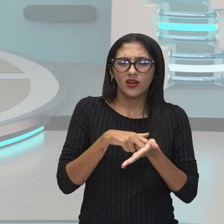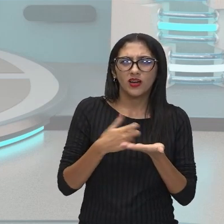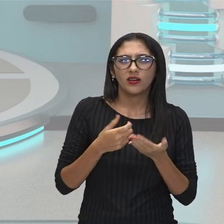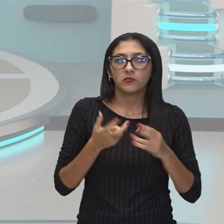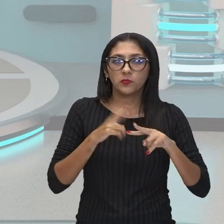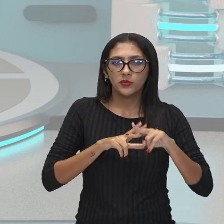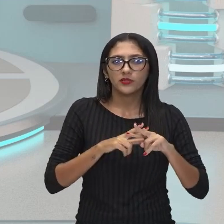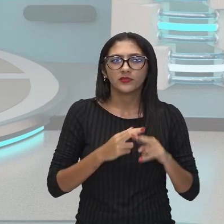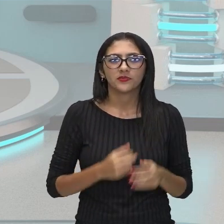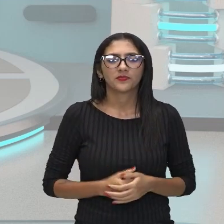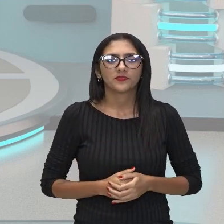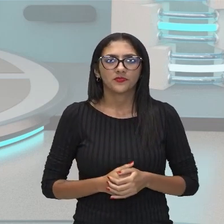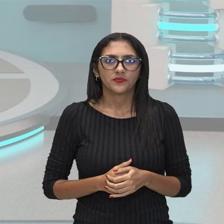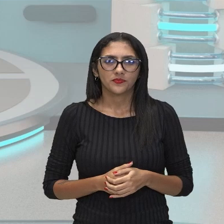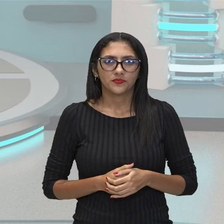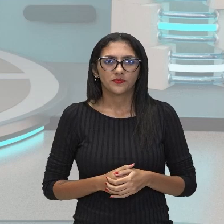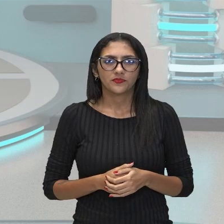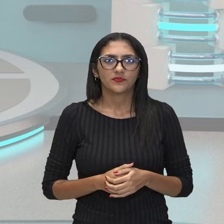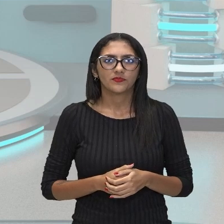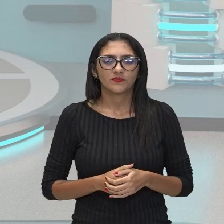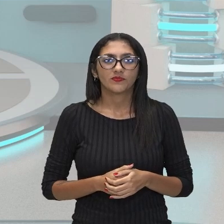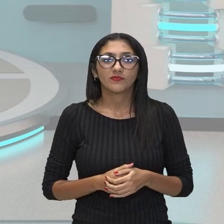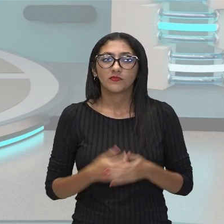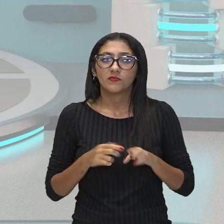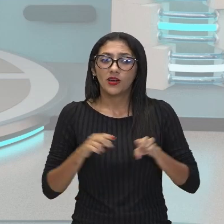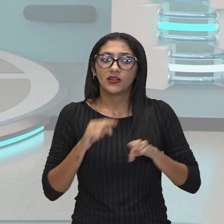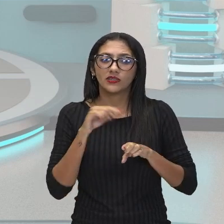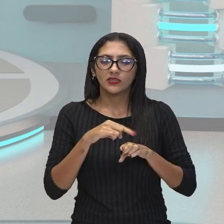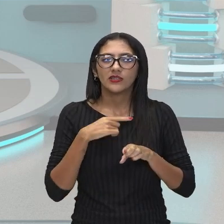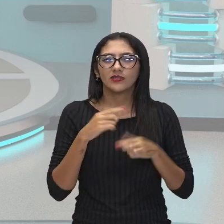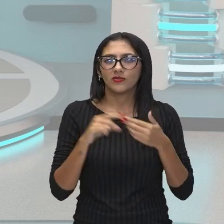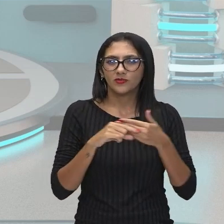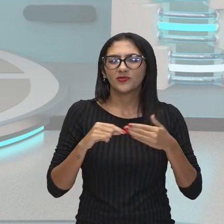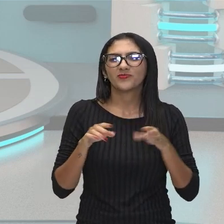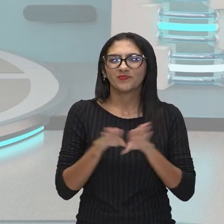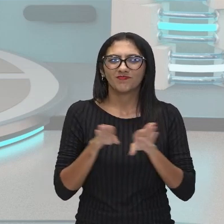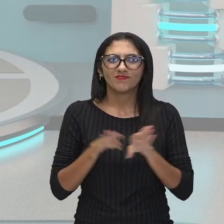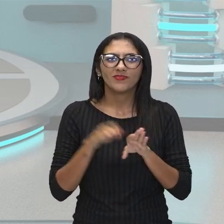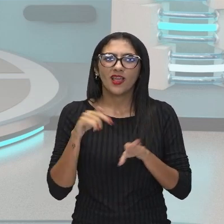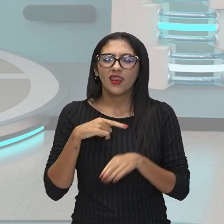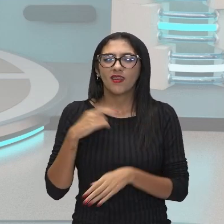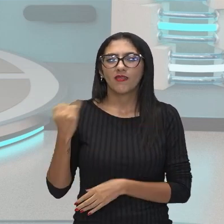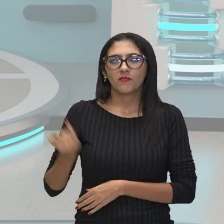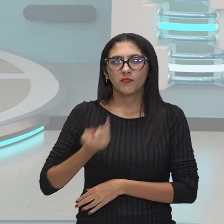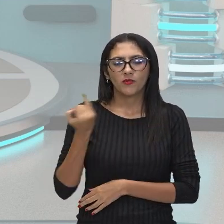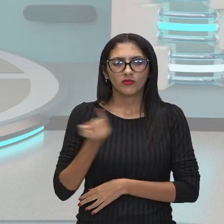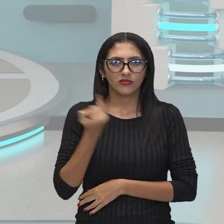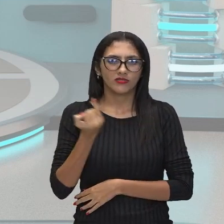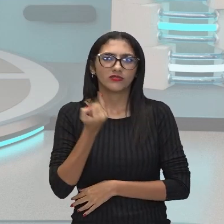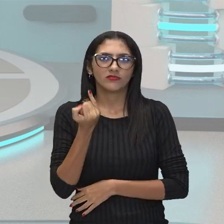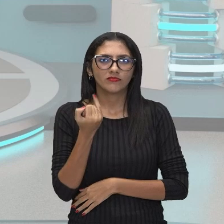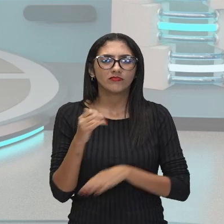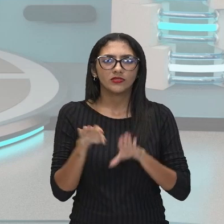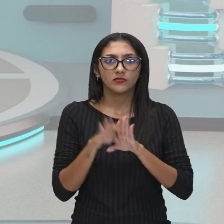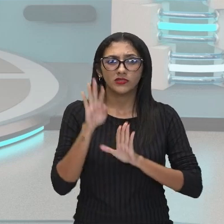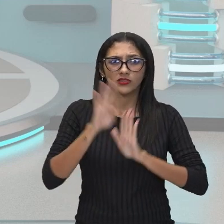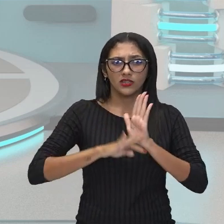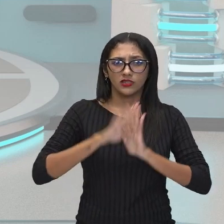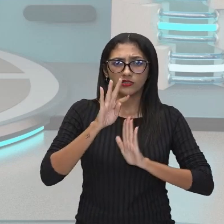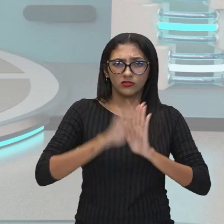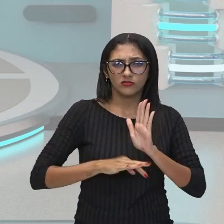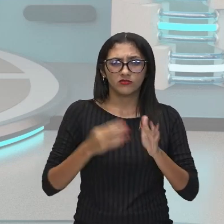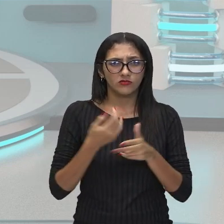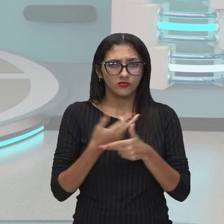preso. E observem como esse autor foi importante nesse período e como o seu texto, a sua produção poética